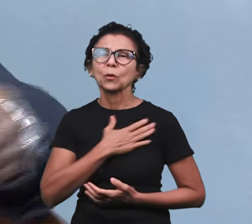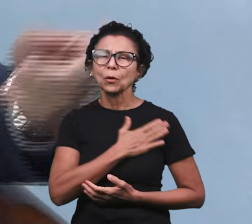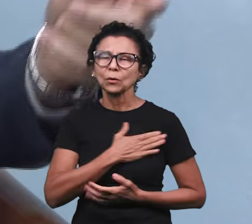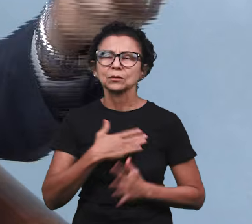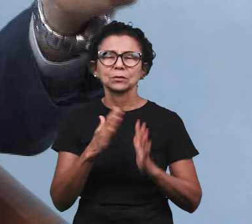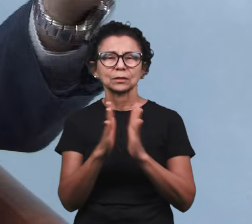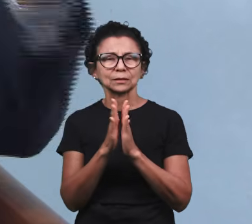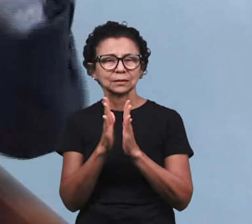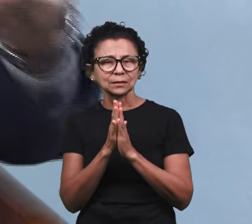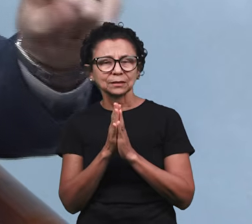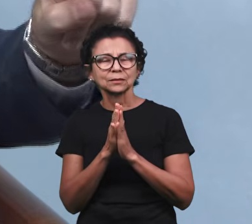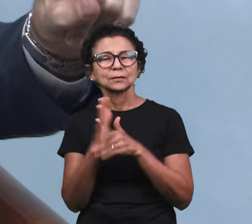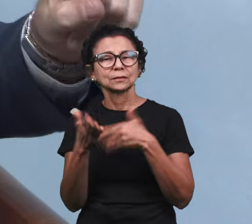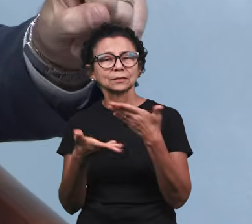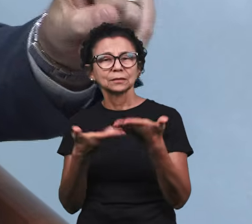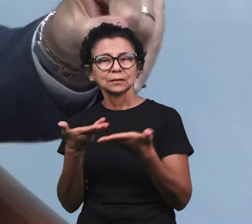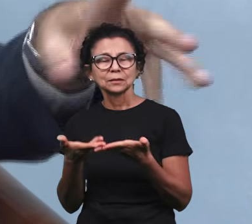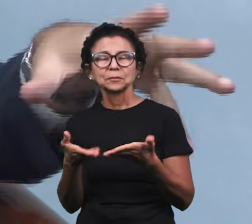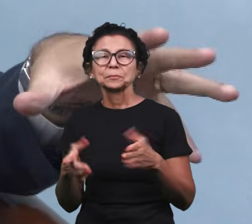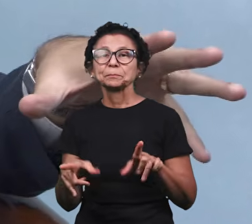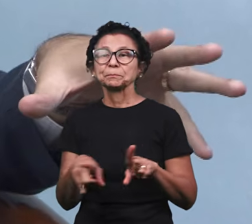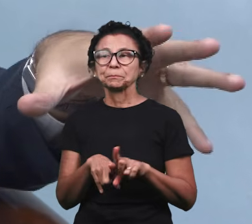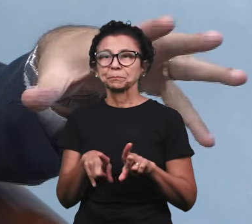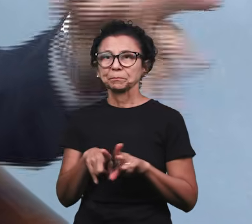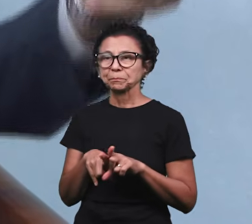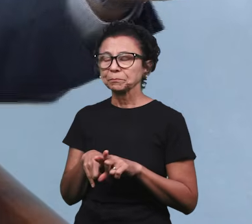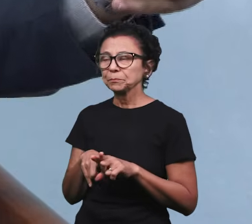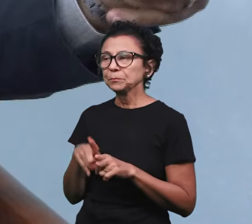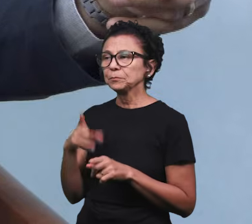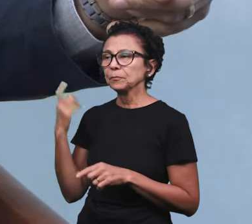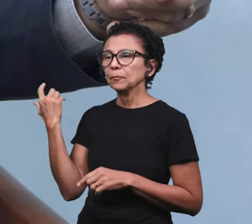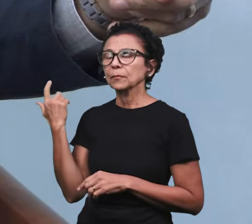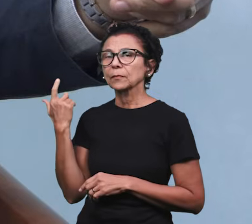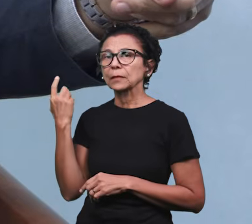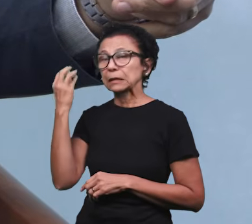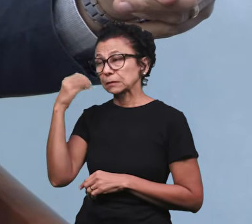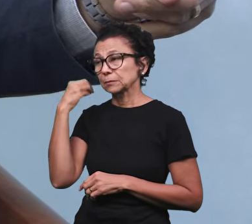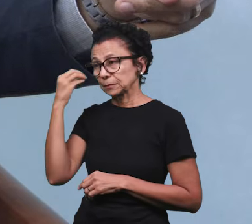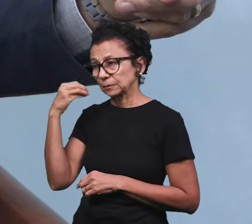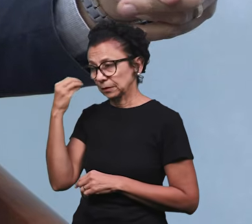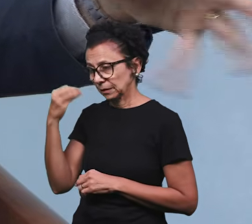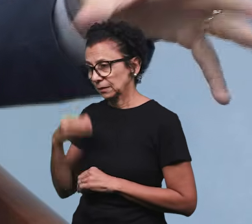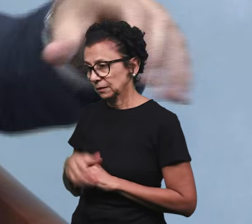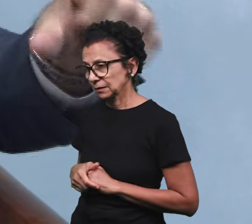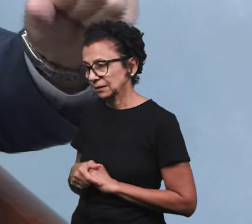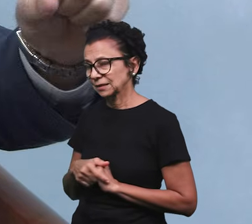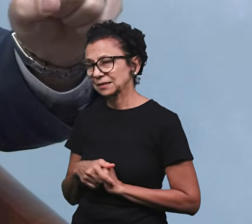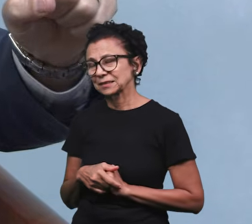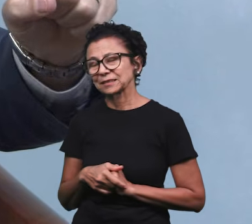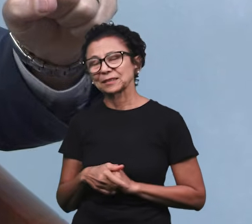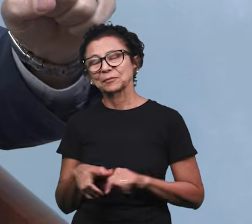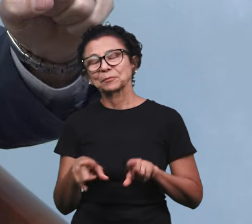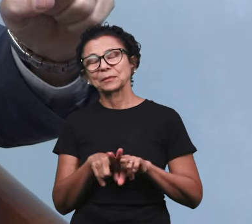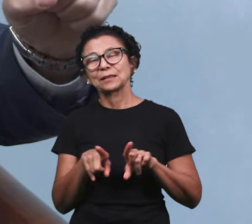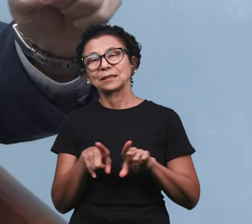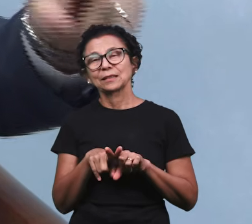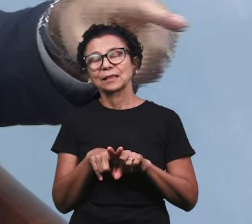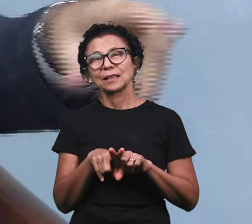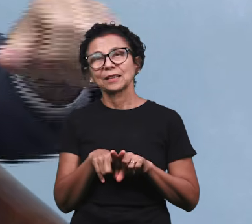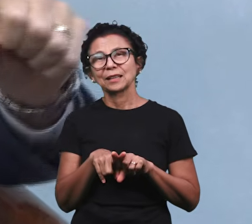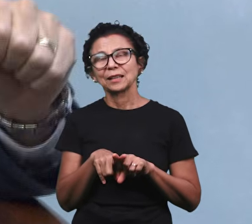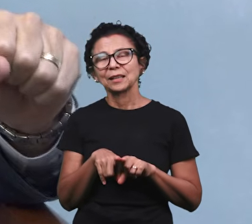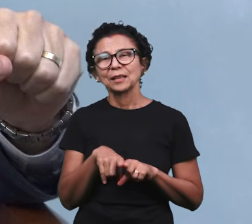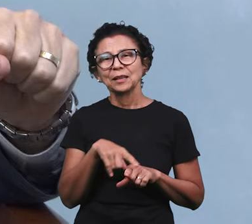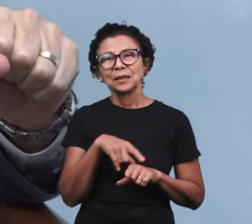maravilhosa. E outra experiência, que eu vou contar mais uma, fomos fazer uma visita para